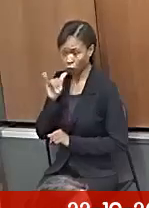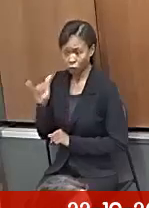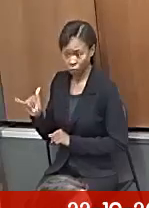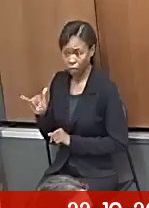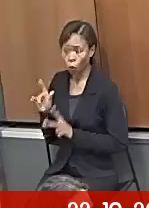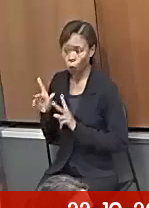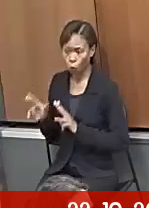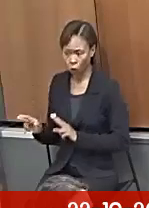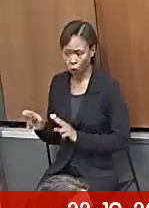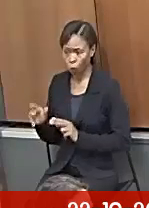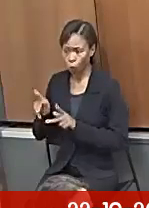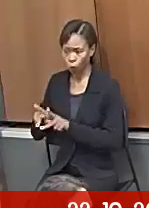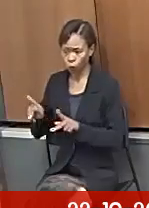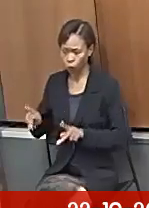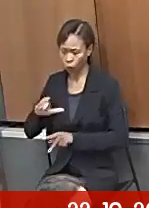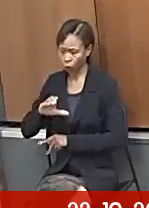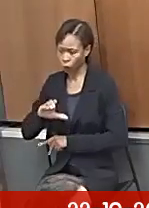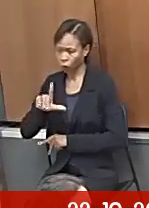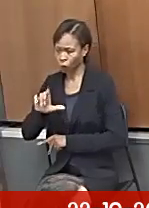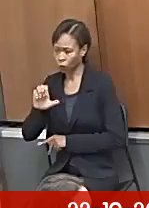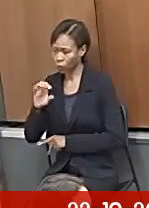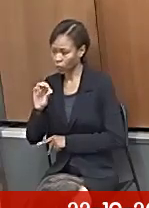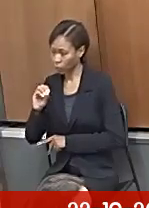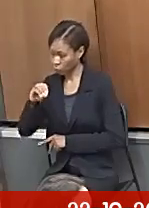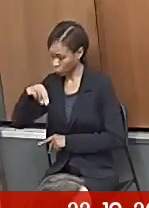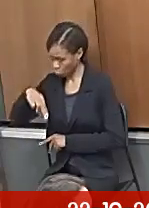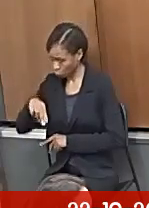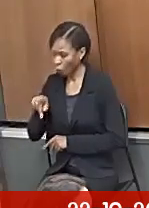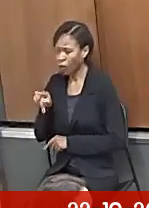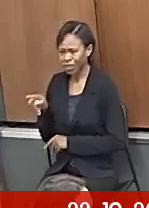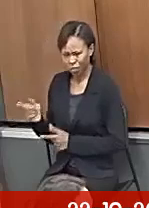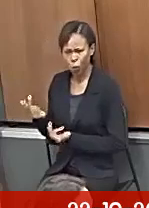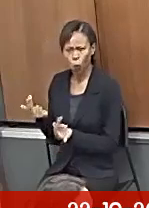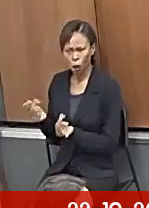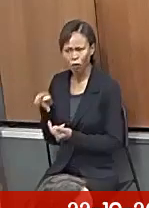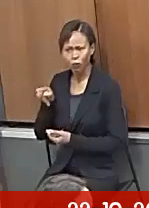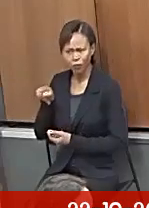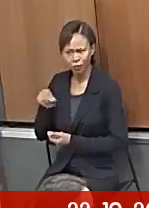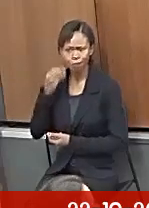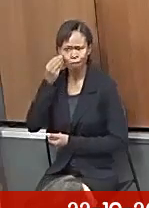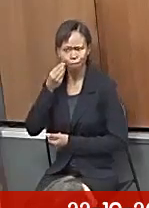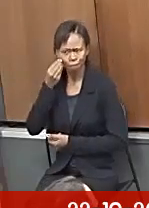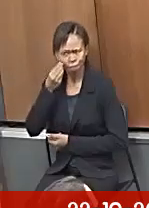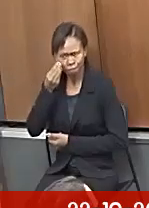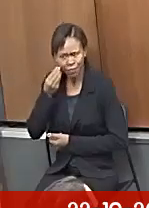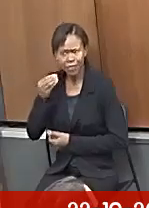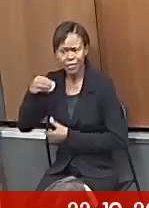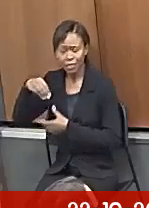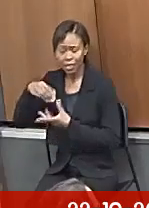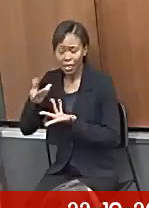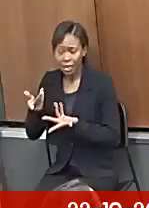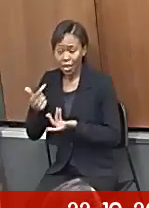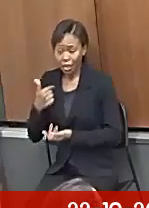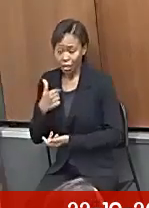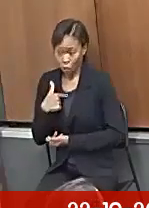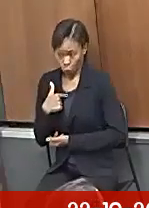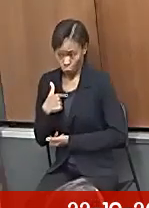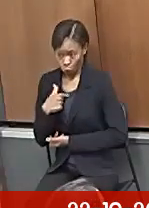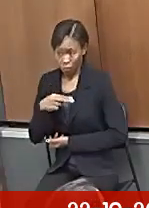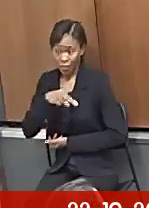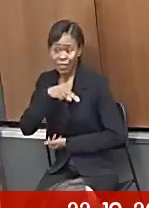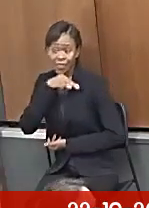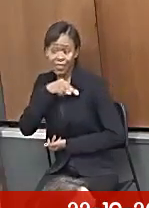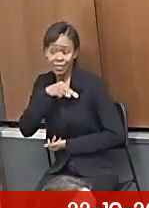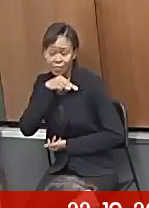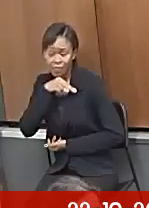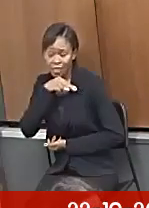você passou. Todos são sabedores que tem uma neta com uma doença muito rara, e sei